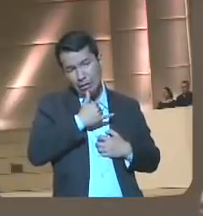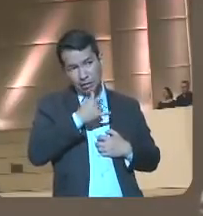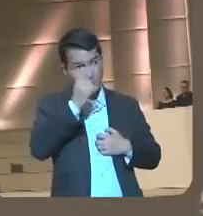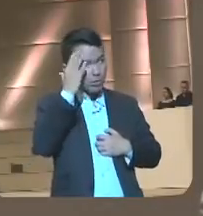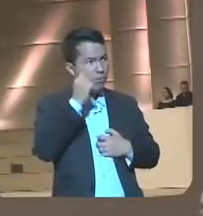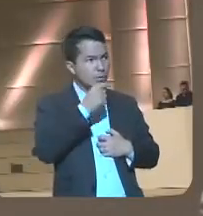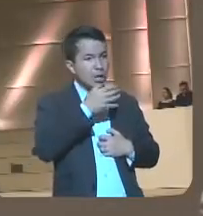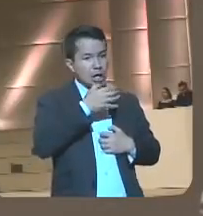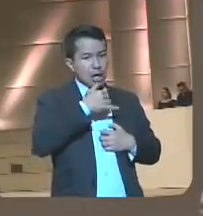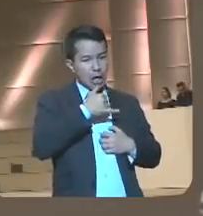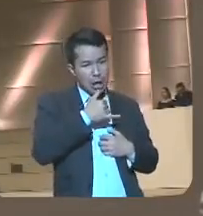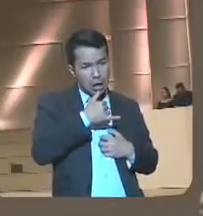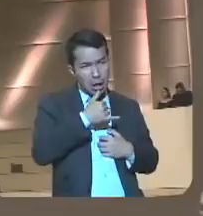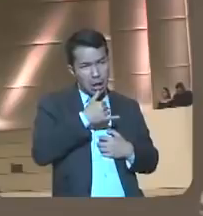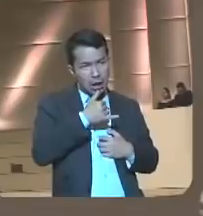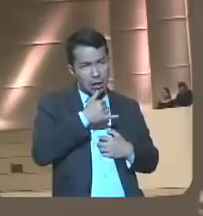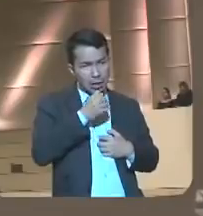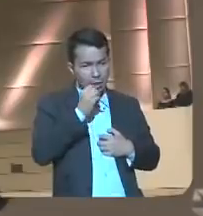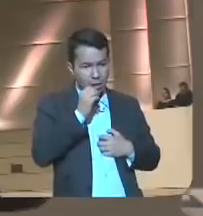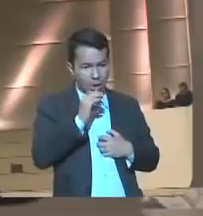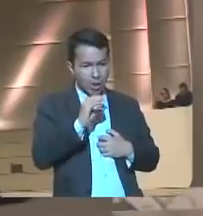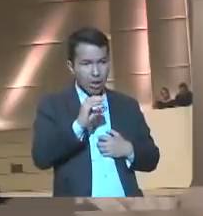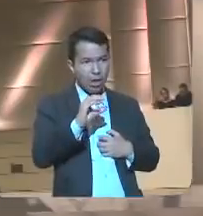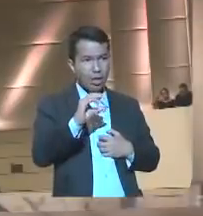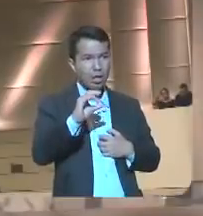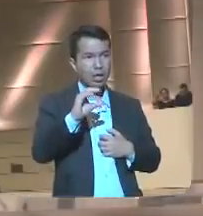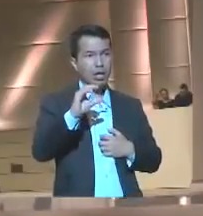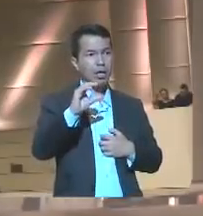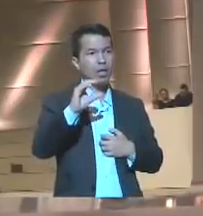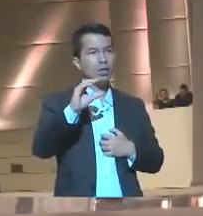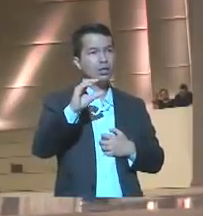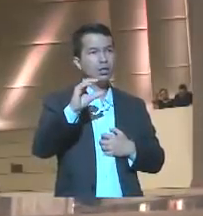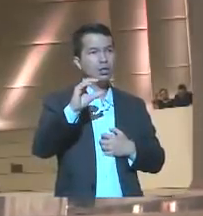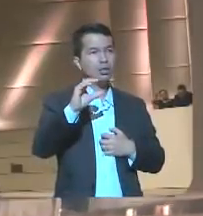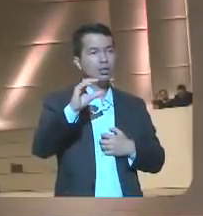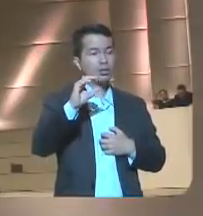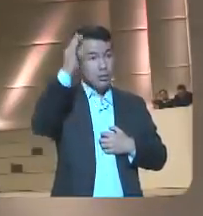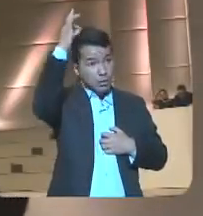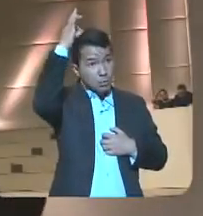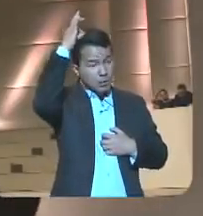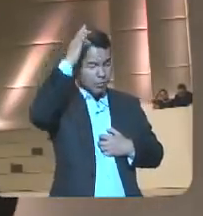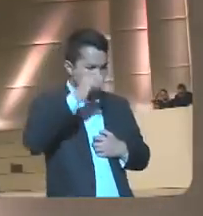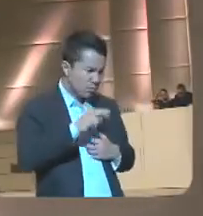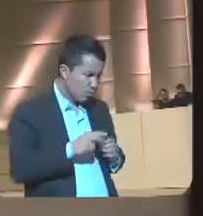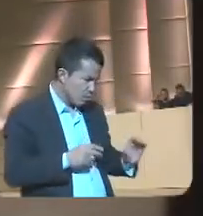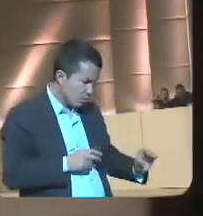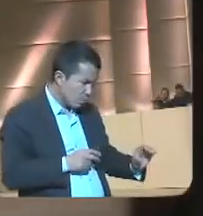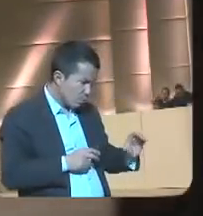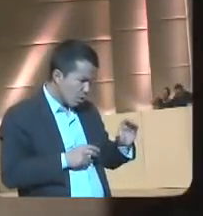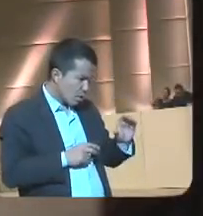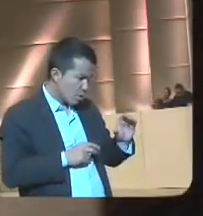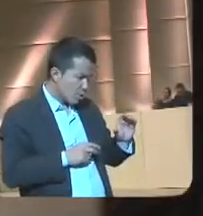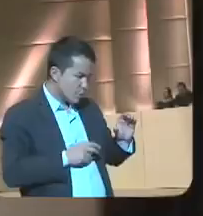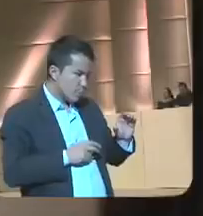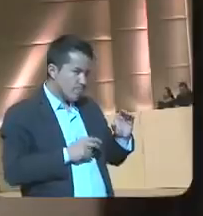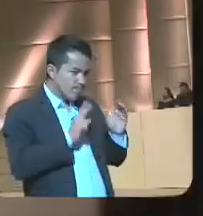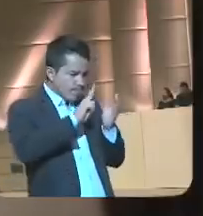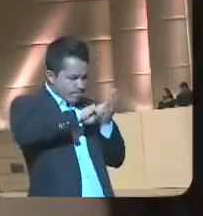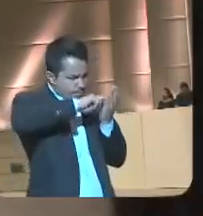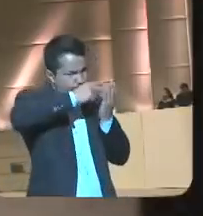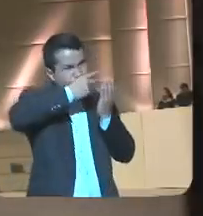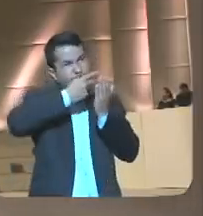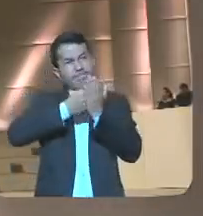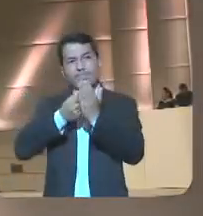suspirando sabe o que eu quero dizer pra você quando você tá suspirando o espírito santo e intercedendo por você porque a bíblia diz que